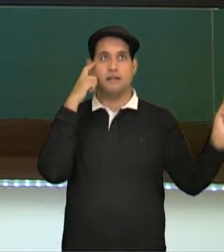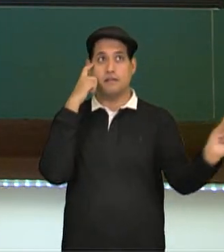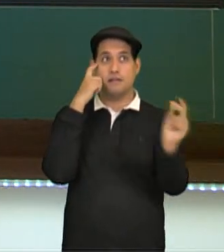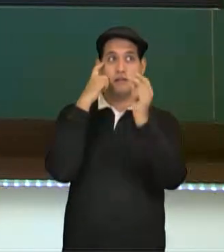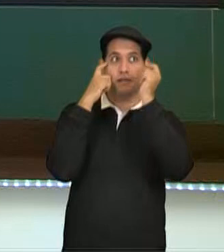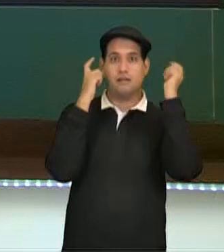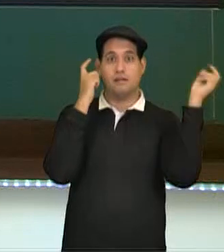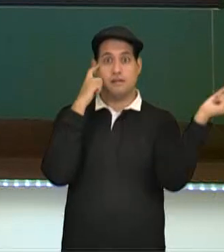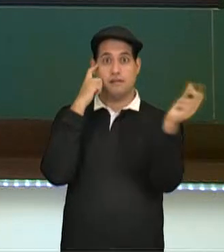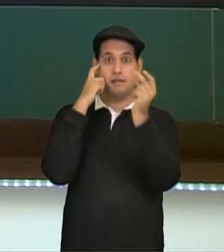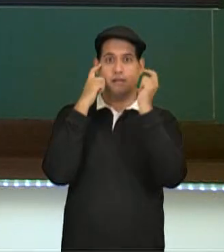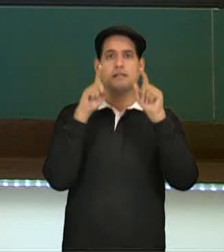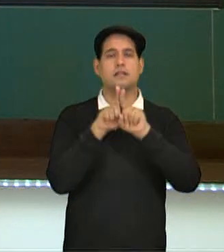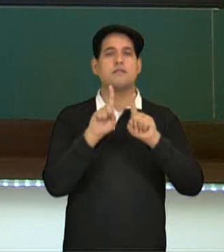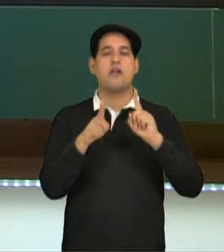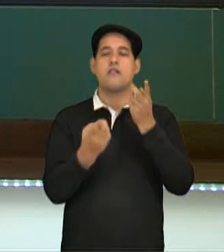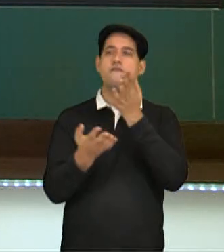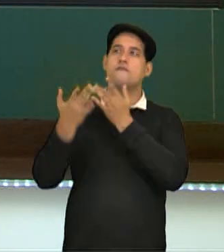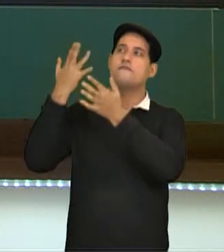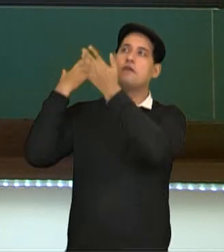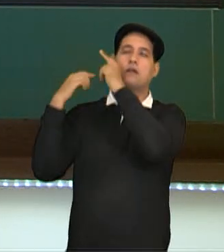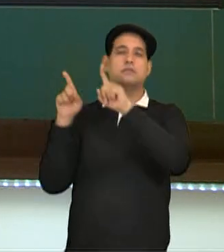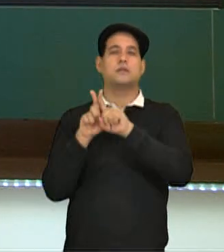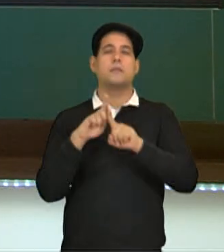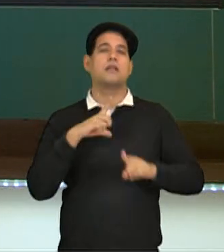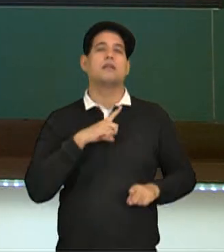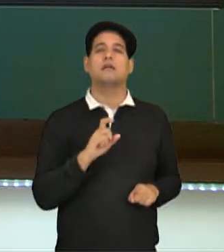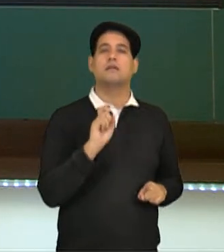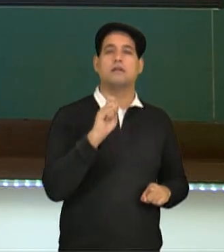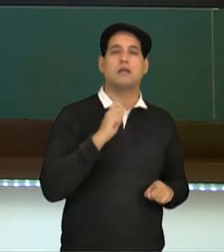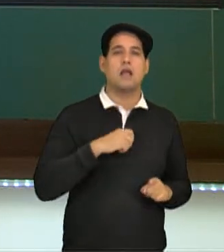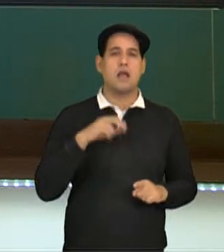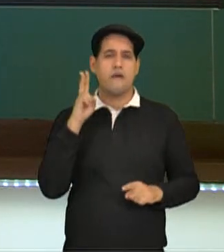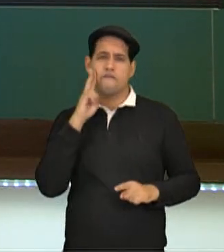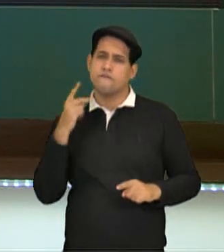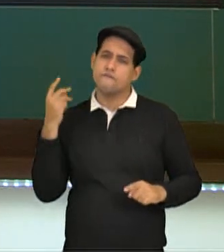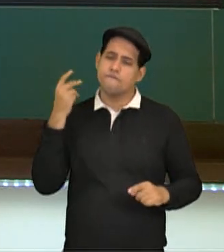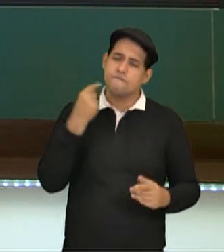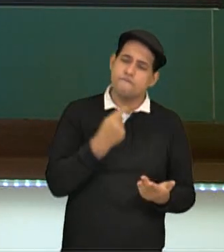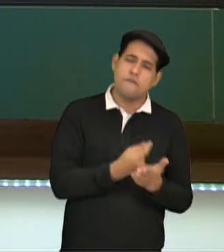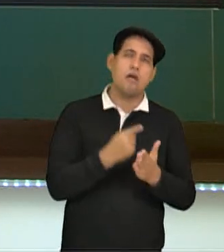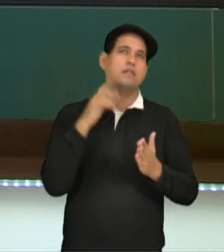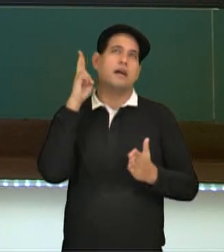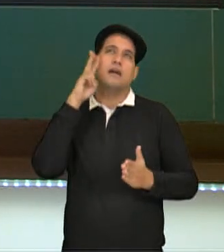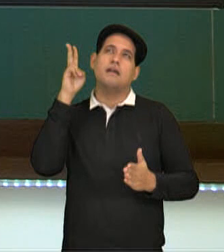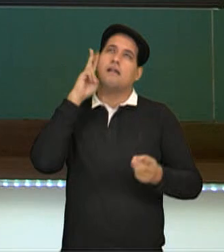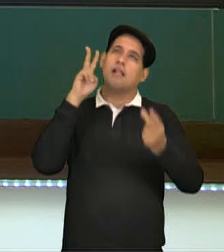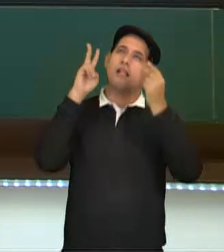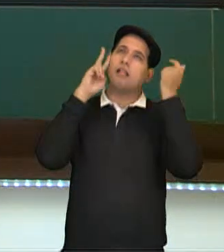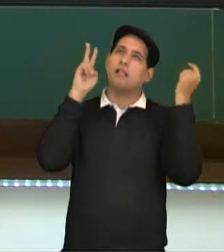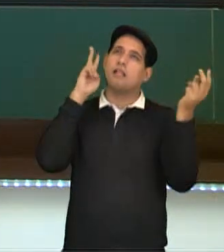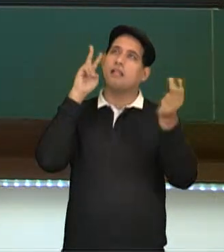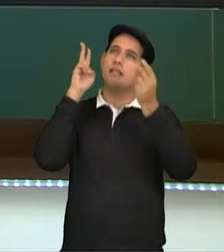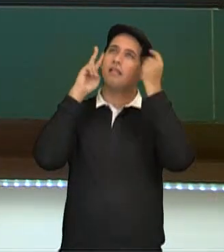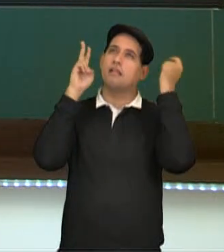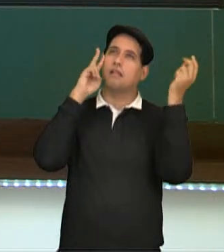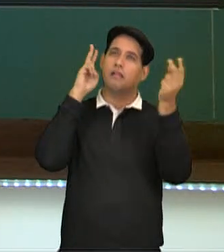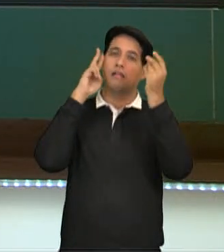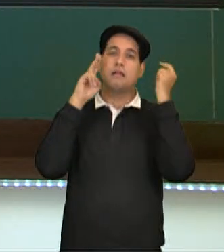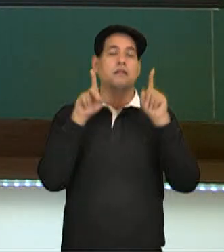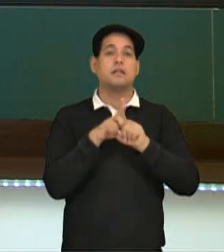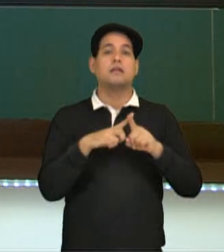narrador volta ao passado e começa a relembrar algumas vivências, algumas experiências